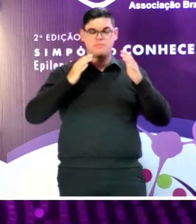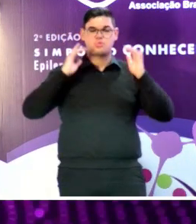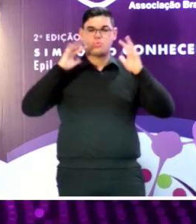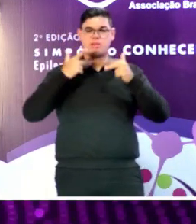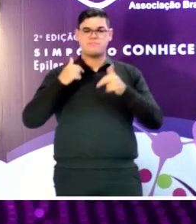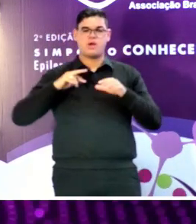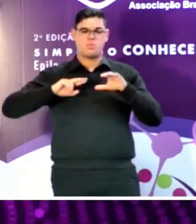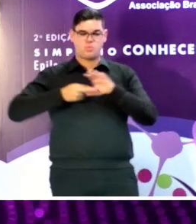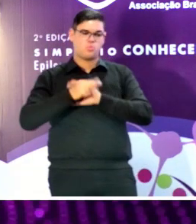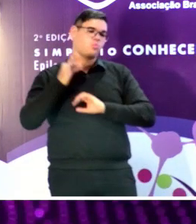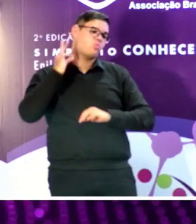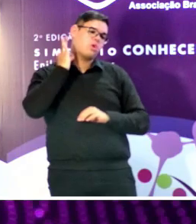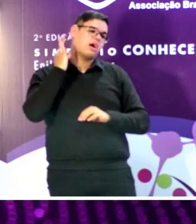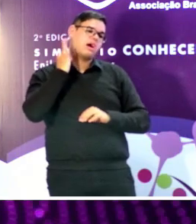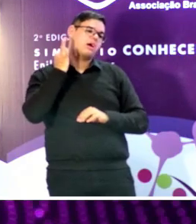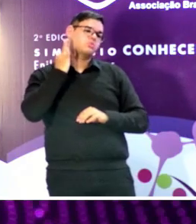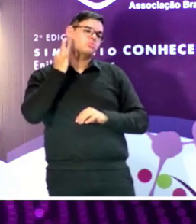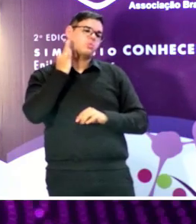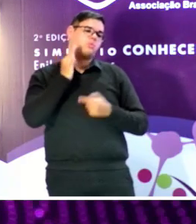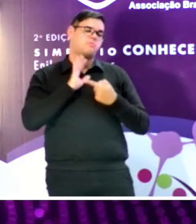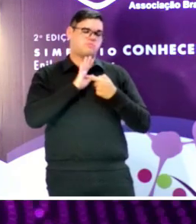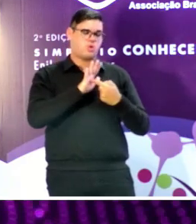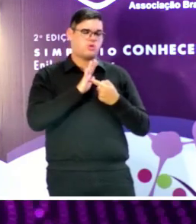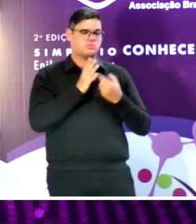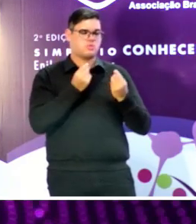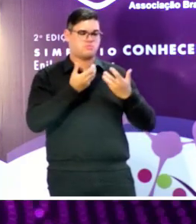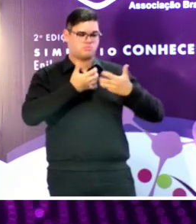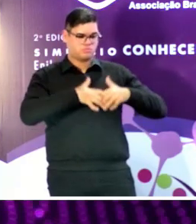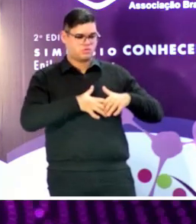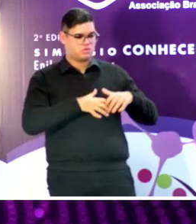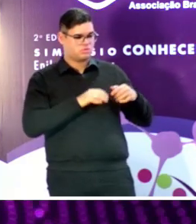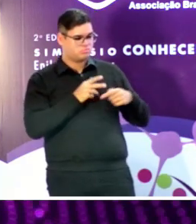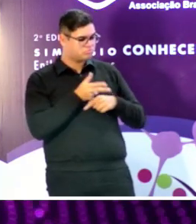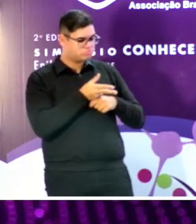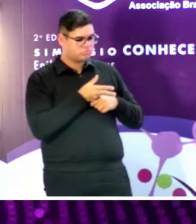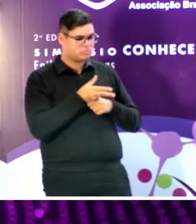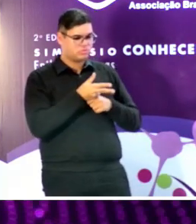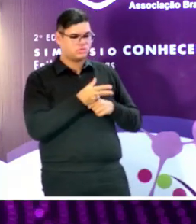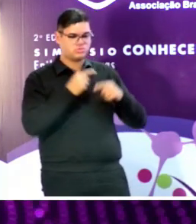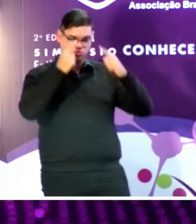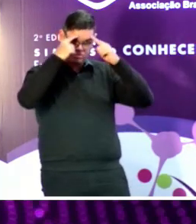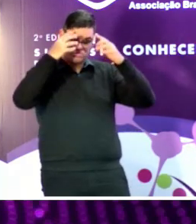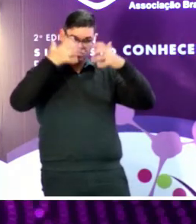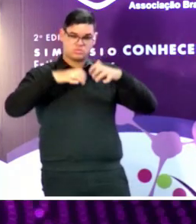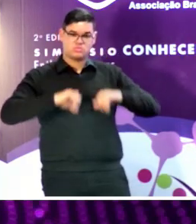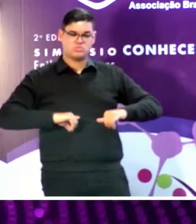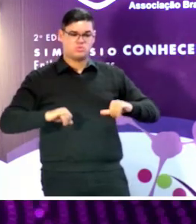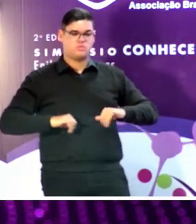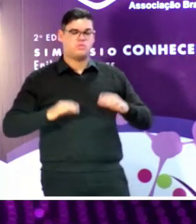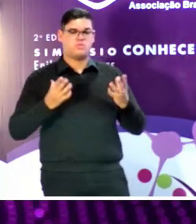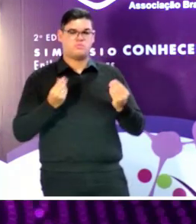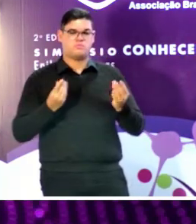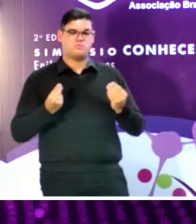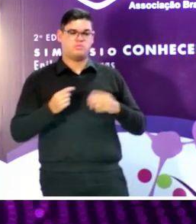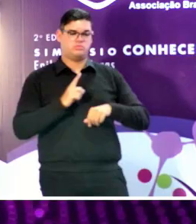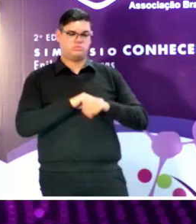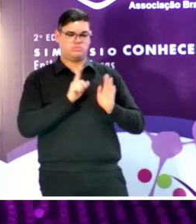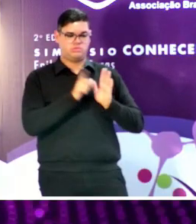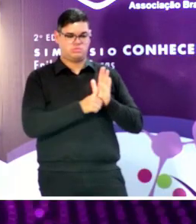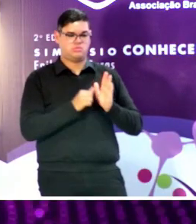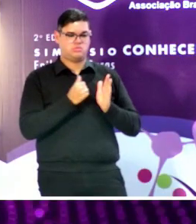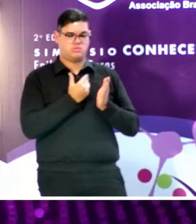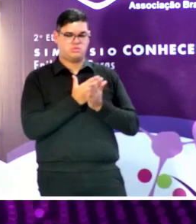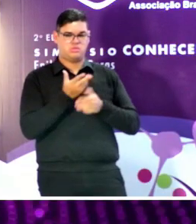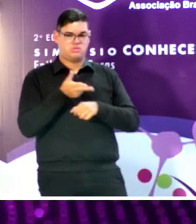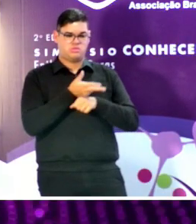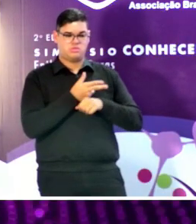partes brancas a gente tem, isso significa o dano que esse cérebro sofreu após a isquemia e reperfusão.